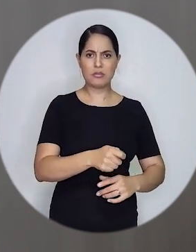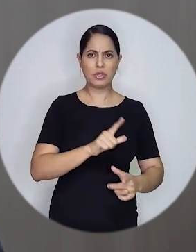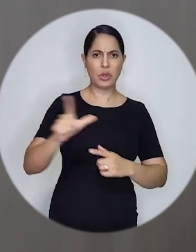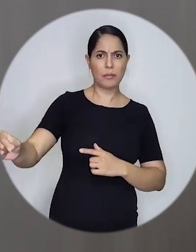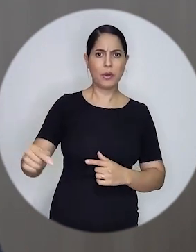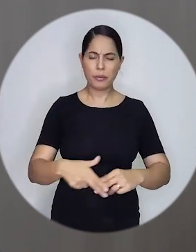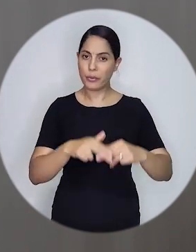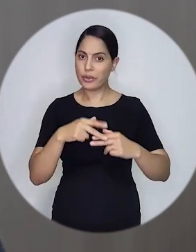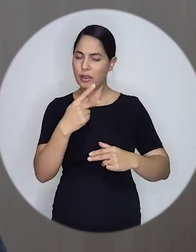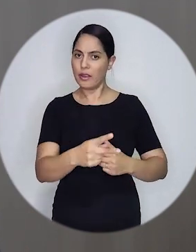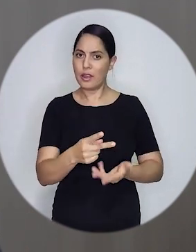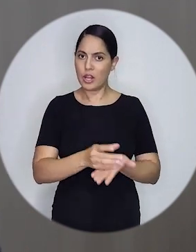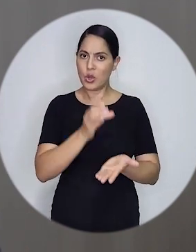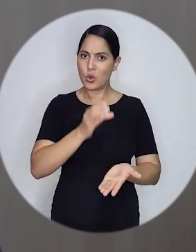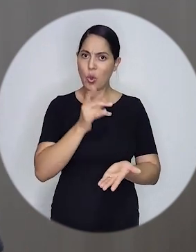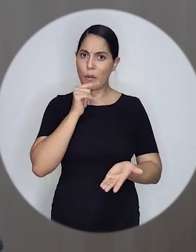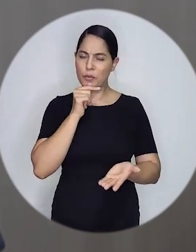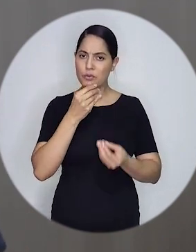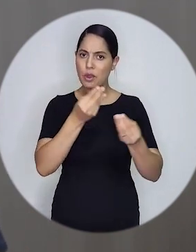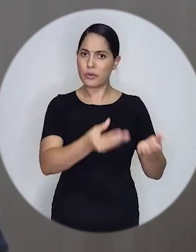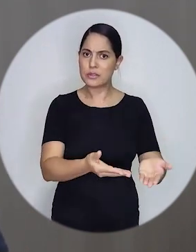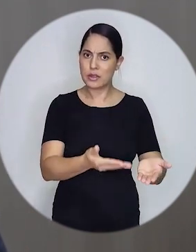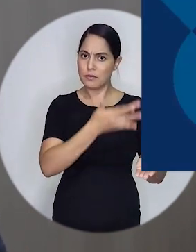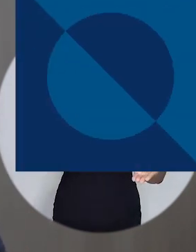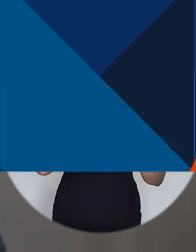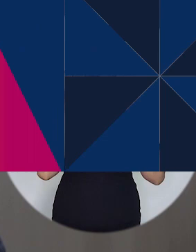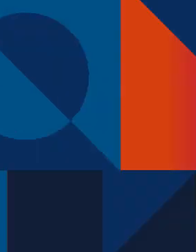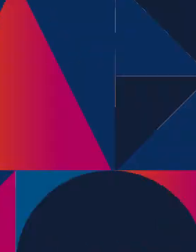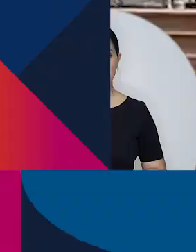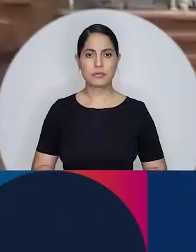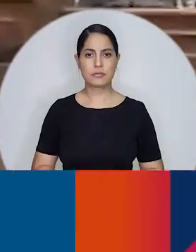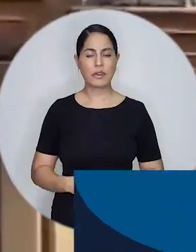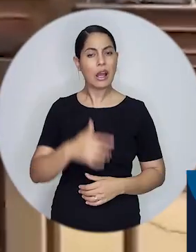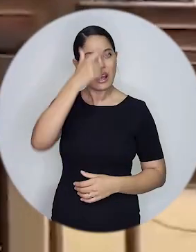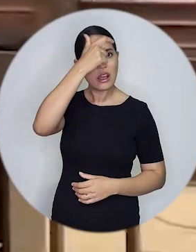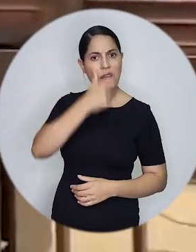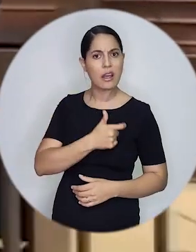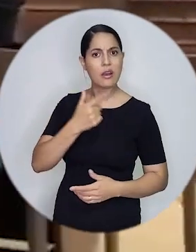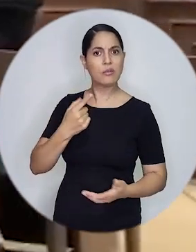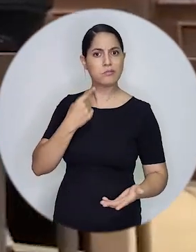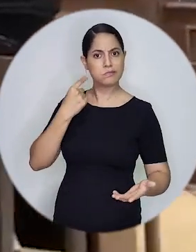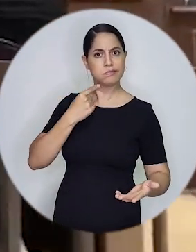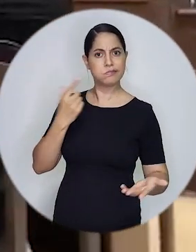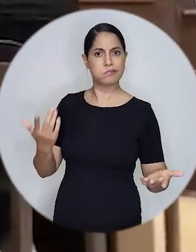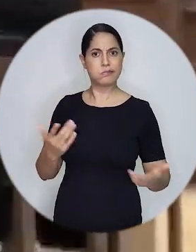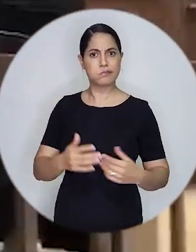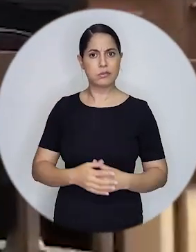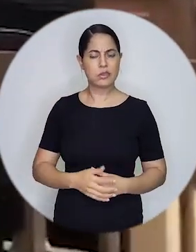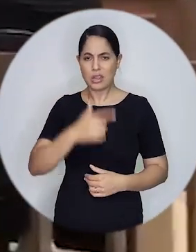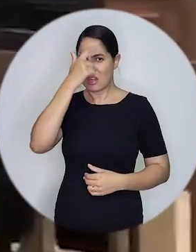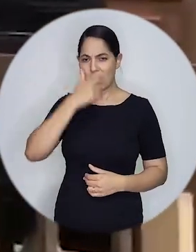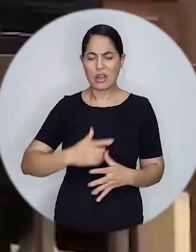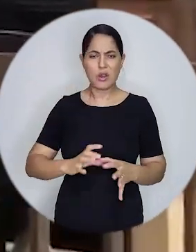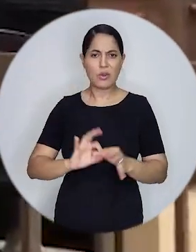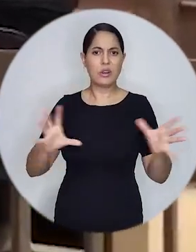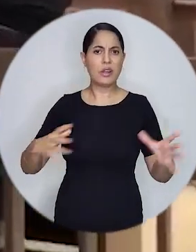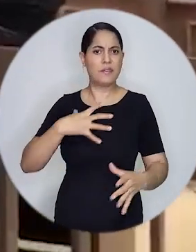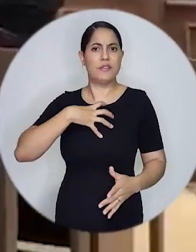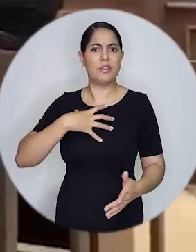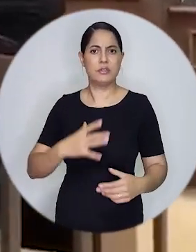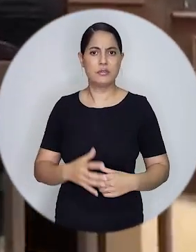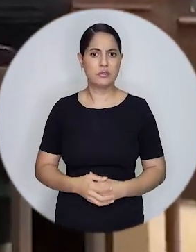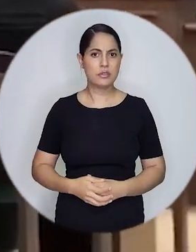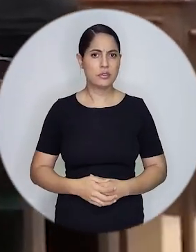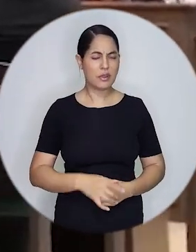juiz após servir um copo de água a uma testemunha. Acompanhe. Não, vamos cumprir que não, estou aqui